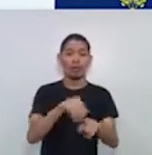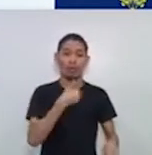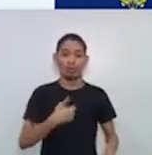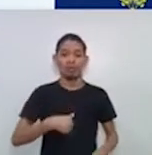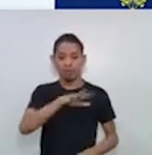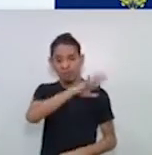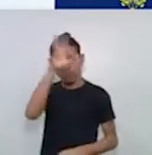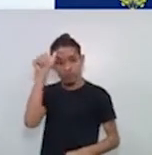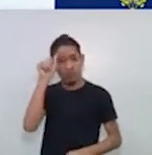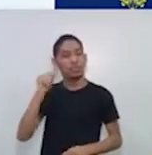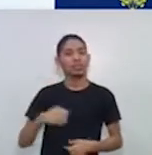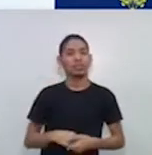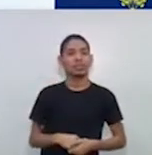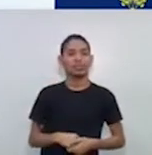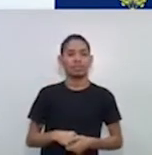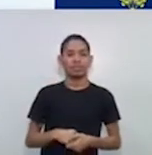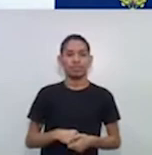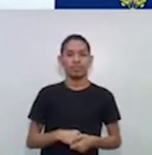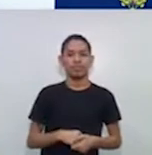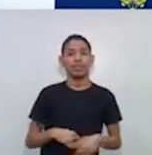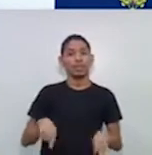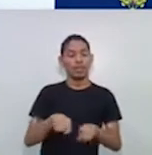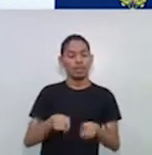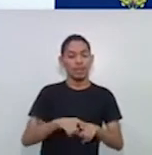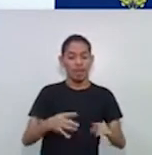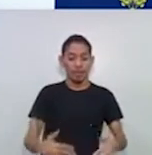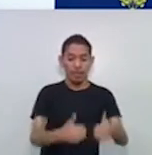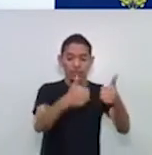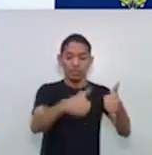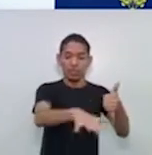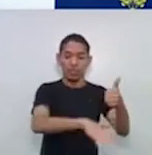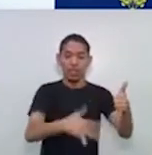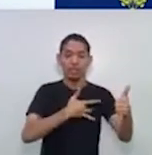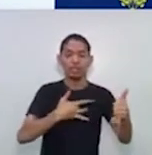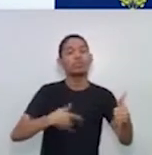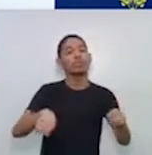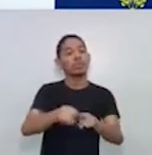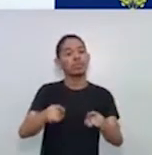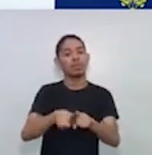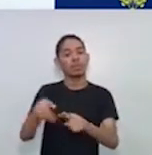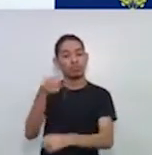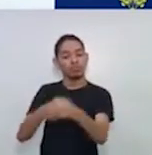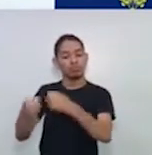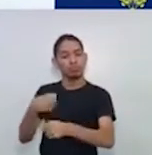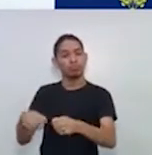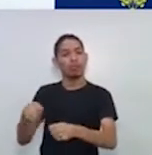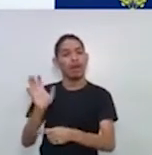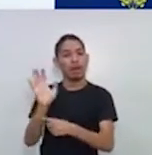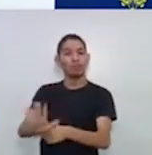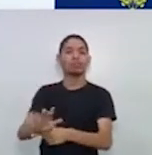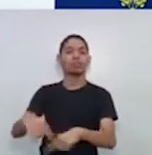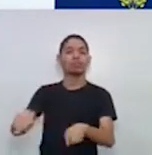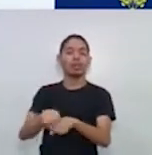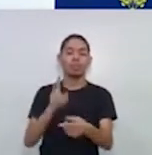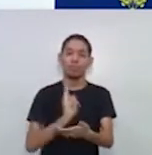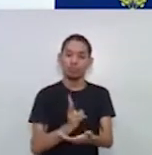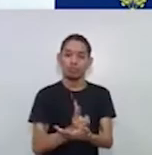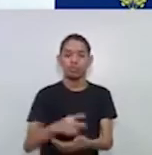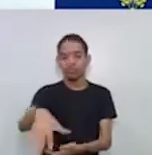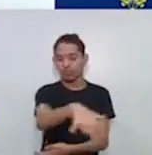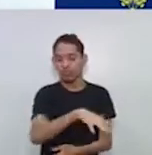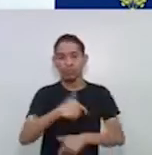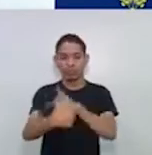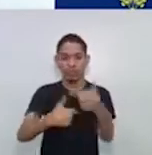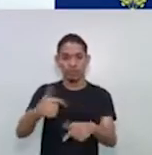sentido de se buscar tanto a equalização da área de saúde quanto o equilíbrio adequado financeiro e a manutenção do nosso